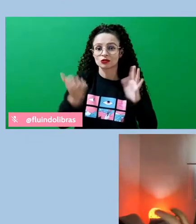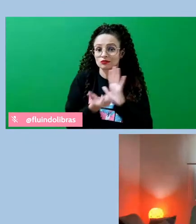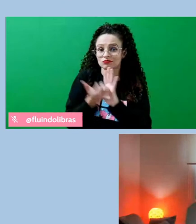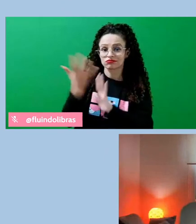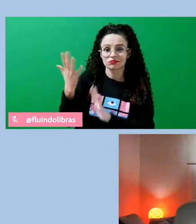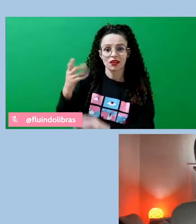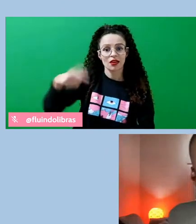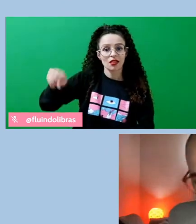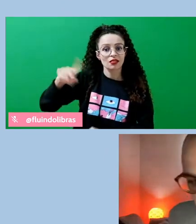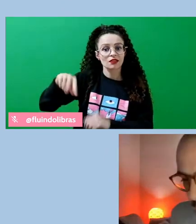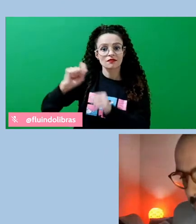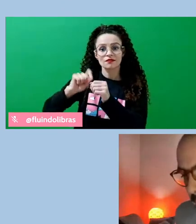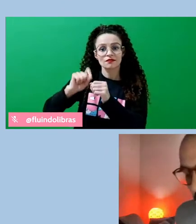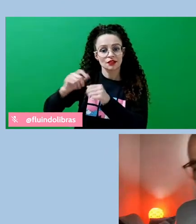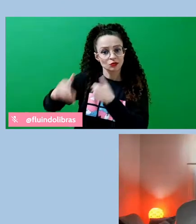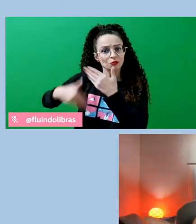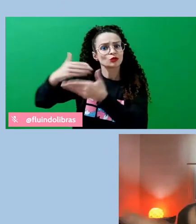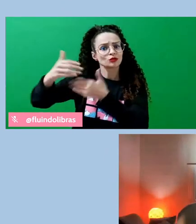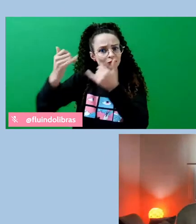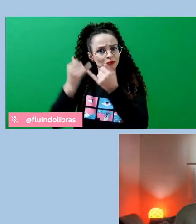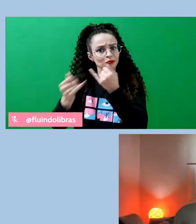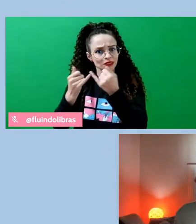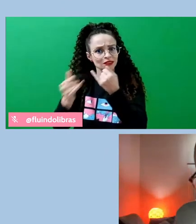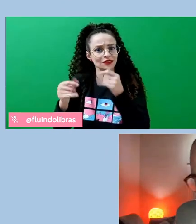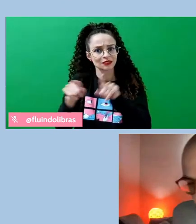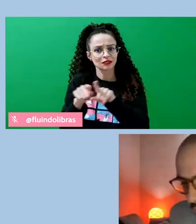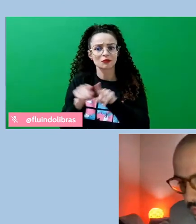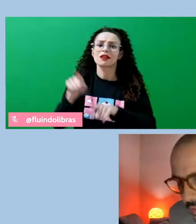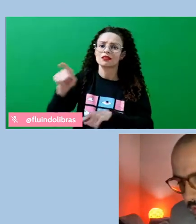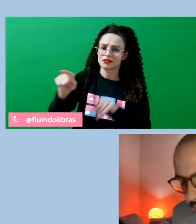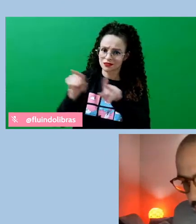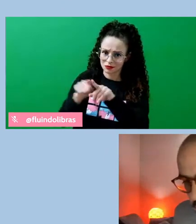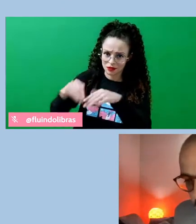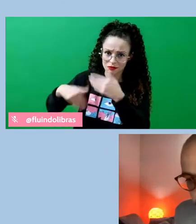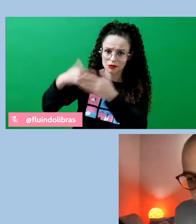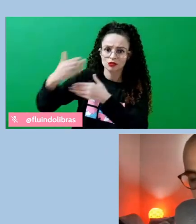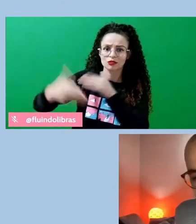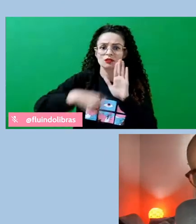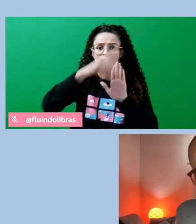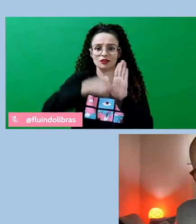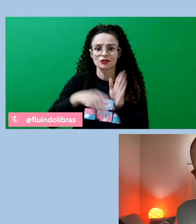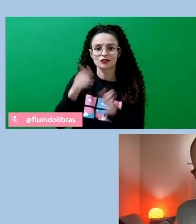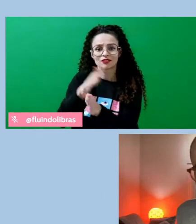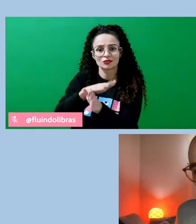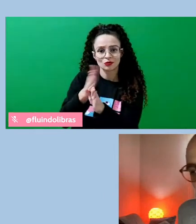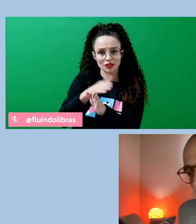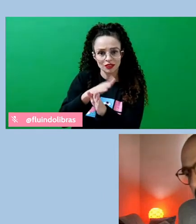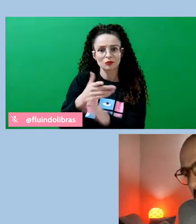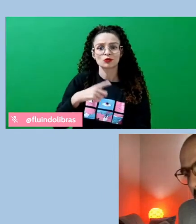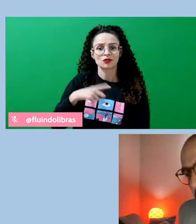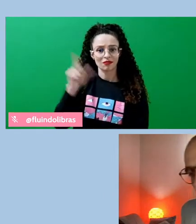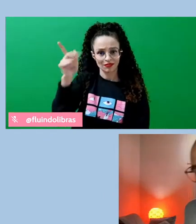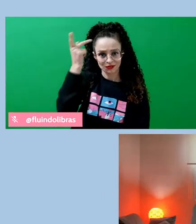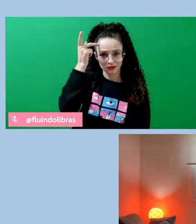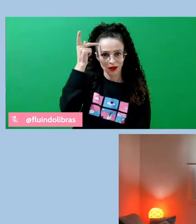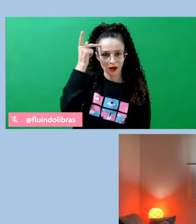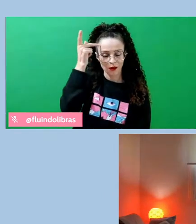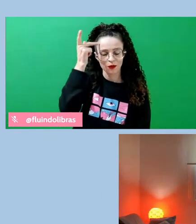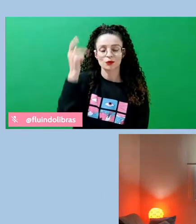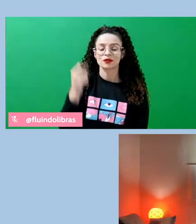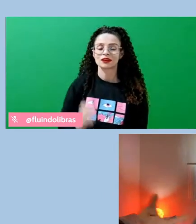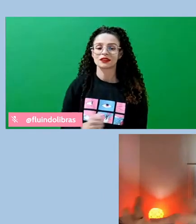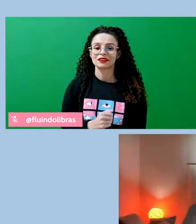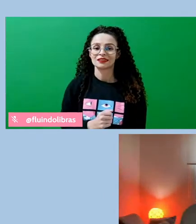muito parecido ao mesmo tempo. Ela também tem um projeto lindo que ela está fazendo aqui na Casa do Povo, em São Paulo, e que